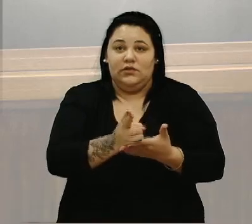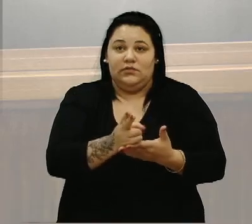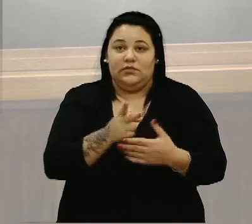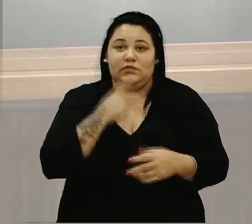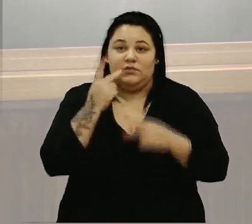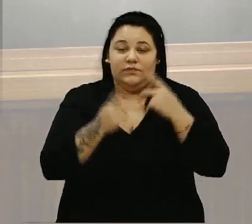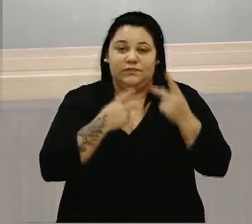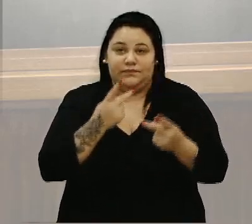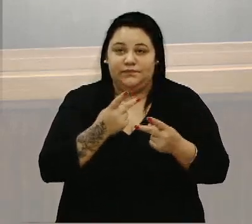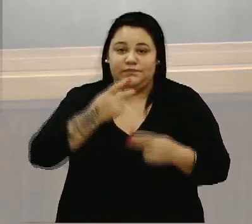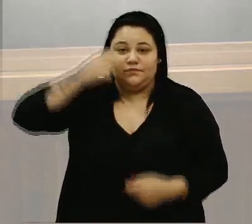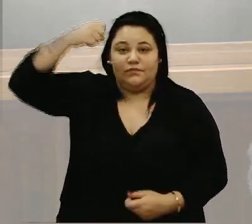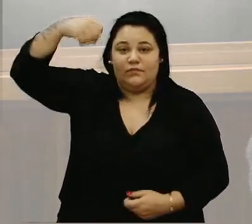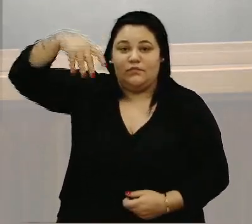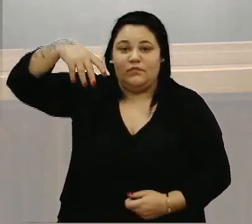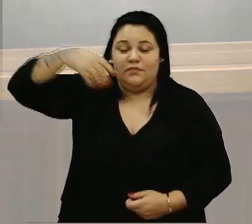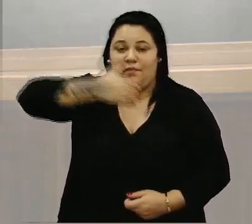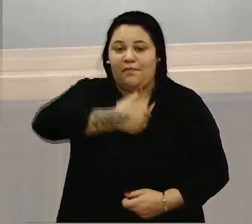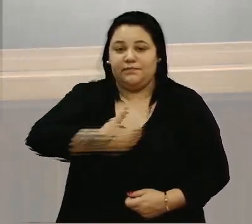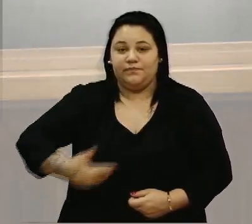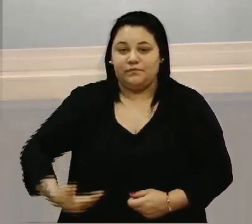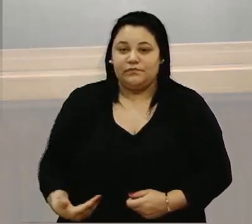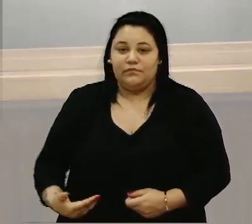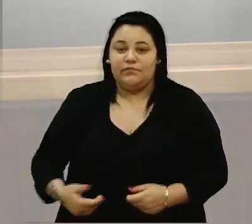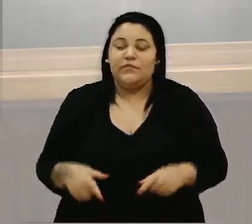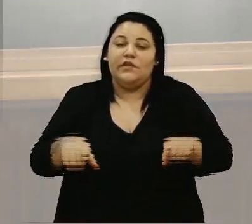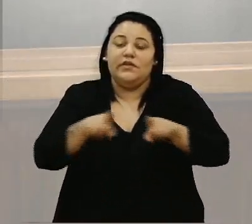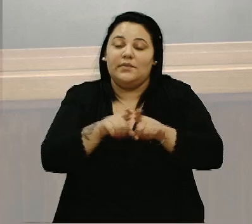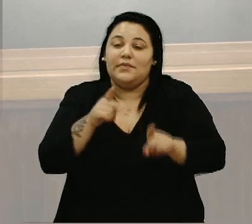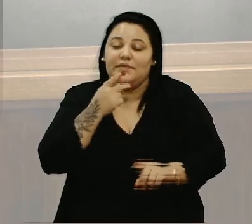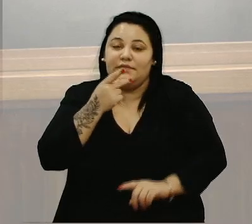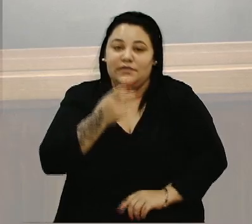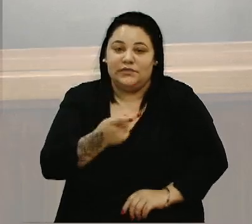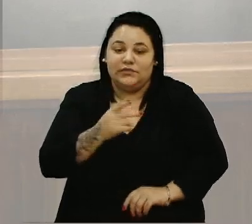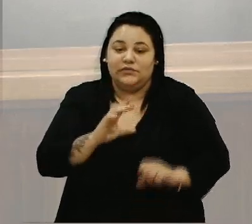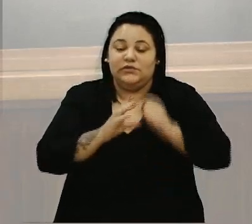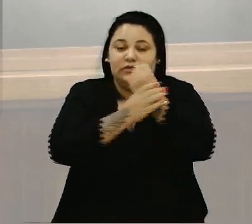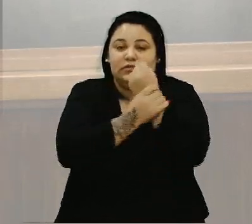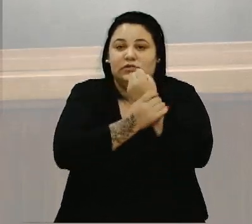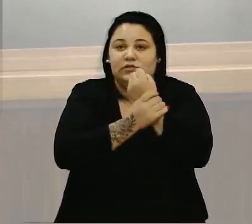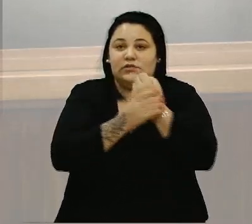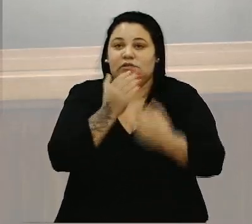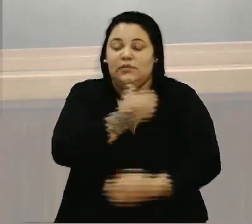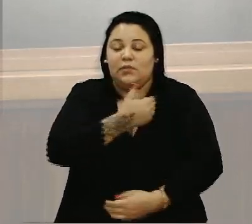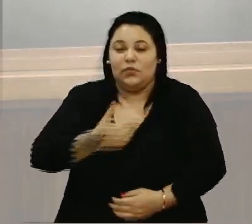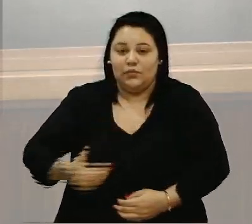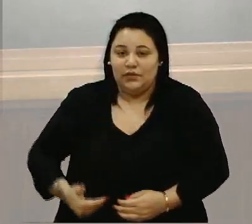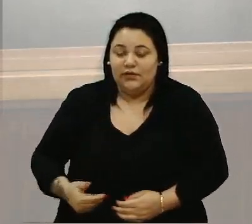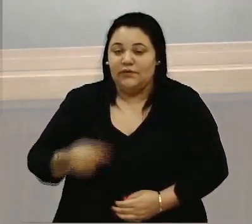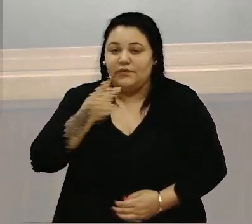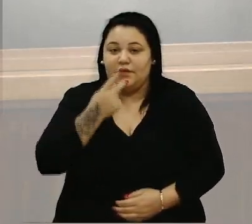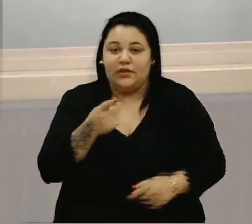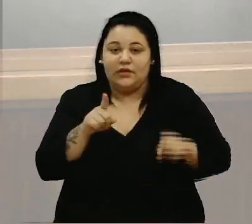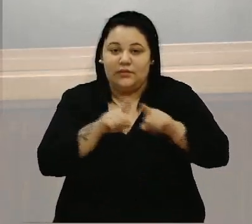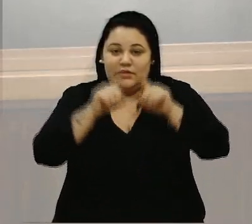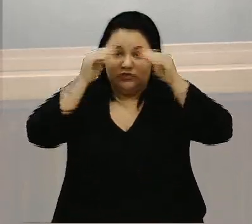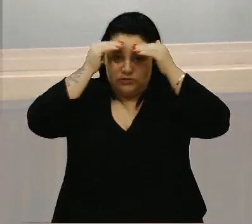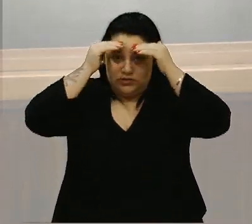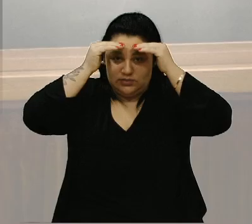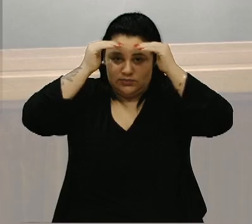falar de iluminação pública é também falar de segurança pública, é também falar de